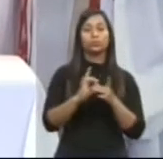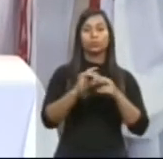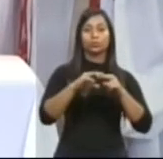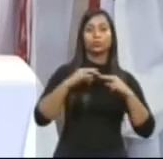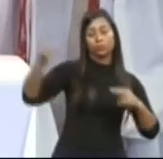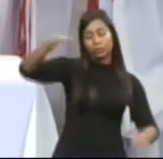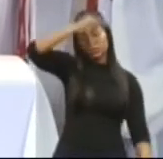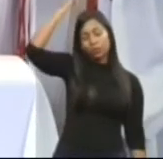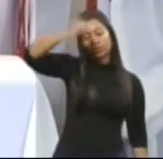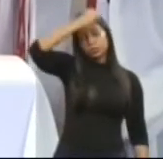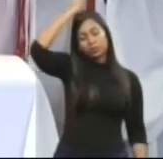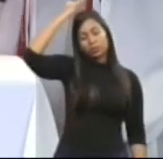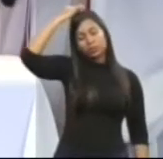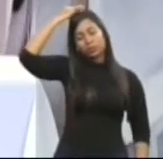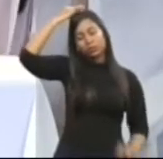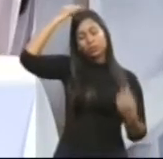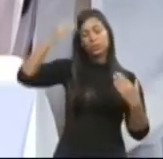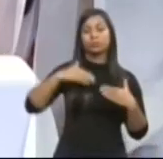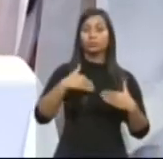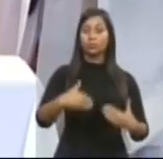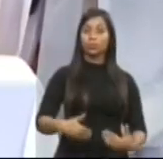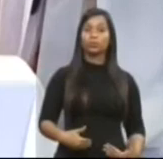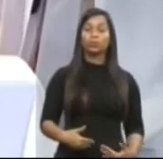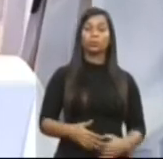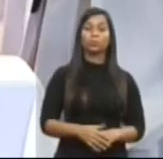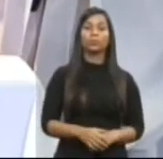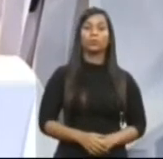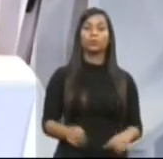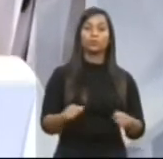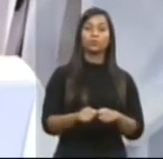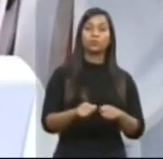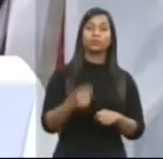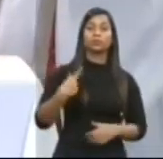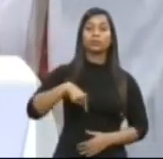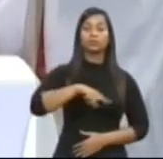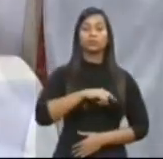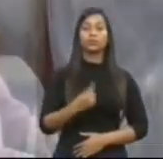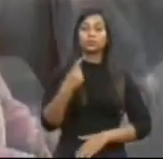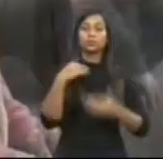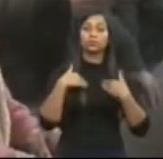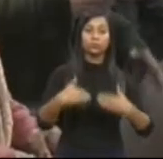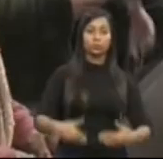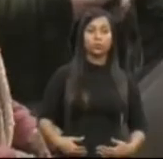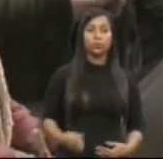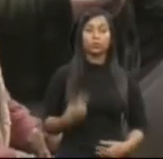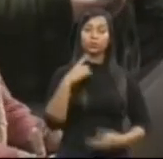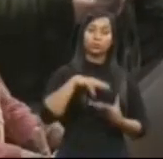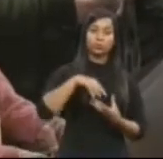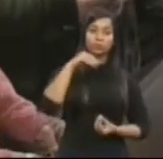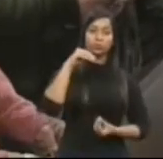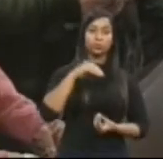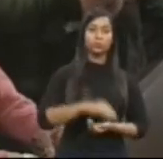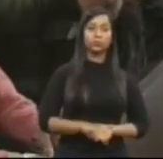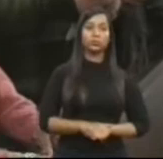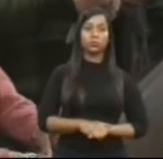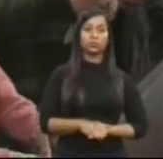sejamos reunidos pelo Espírito Santo num só corpo. Fazei de nós um só corpo e